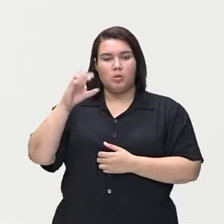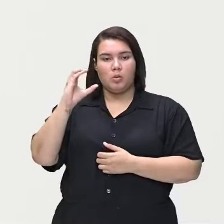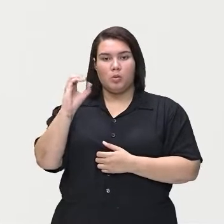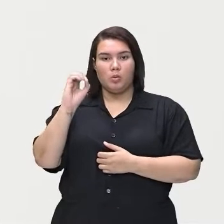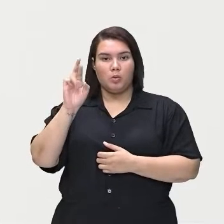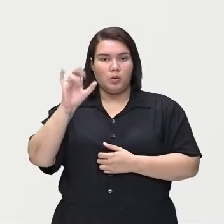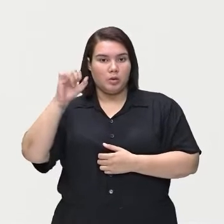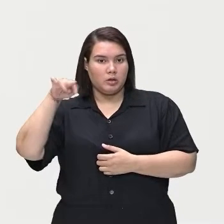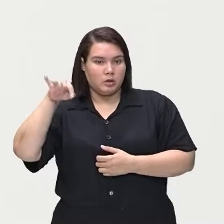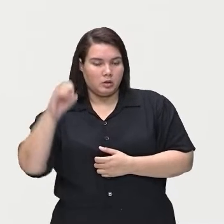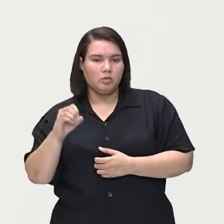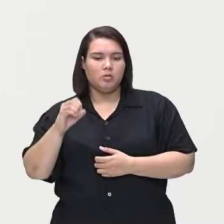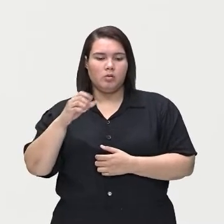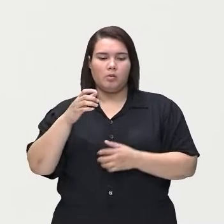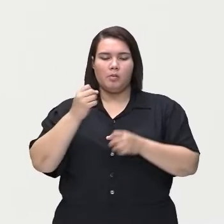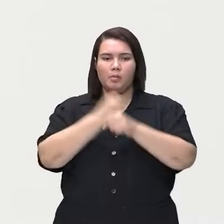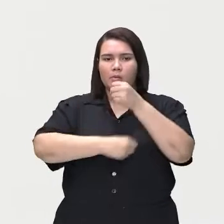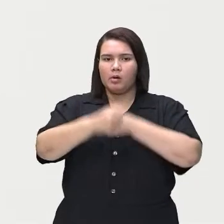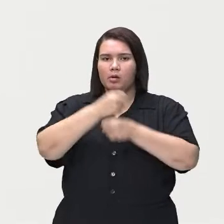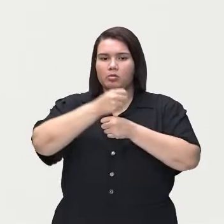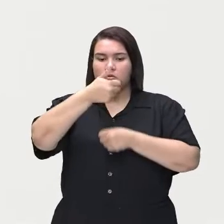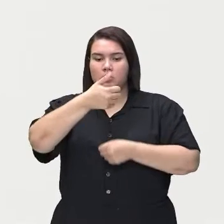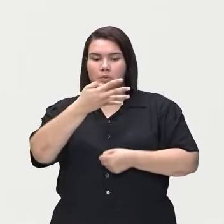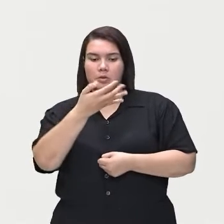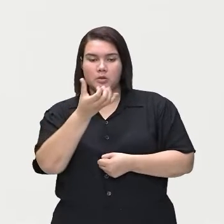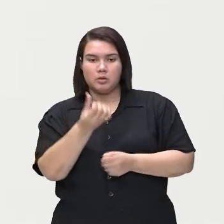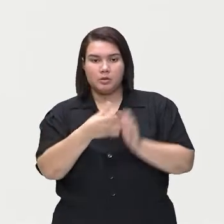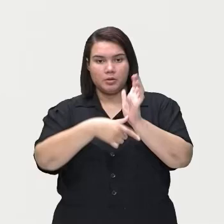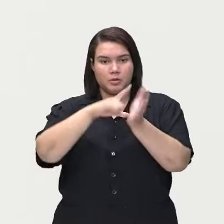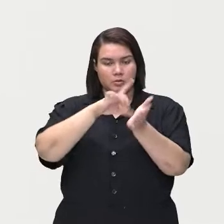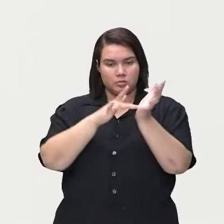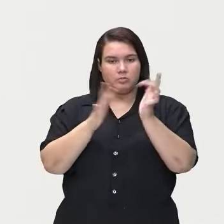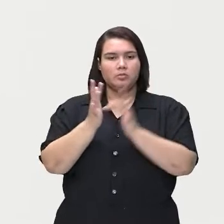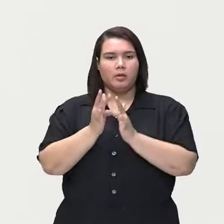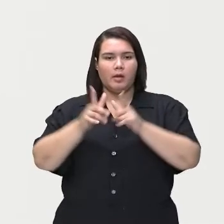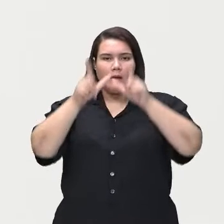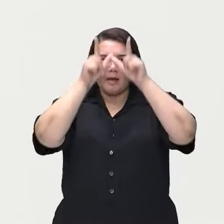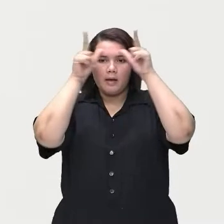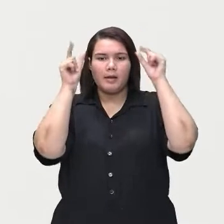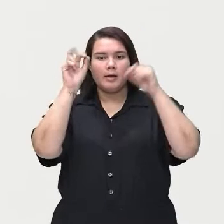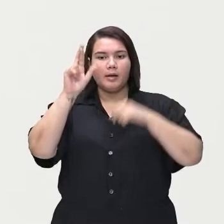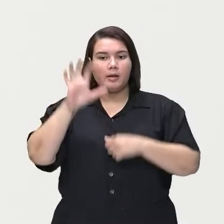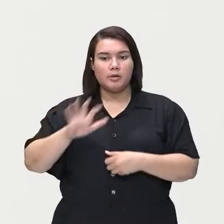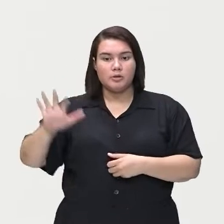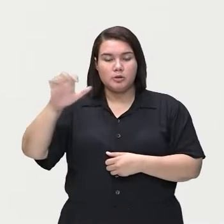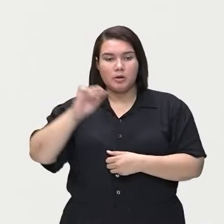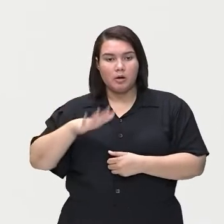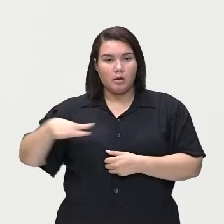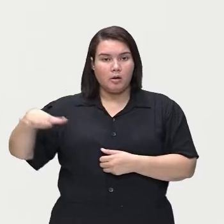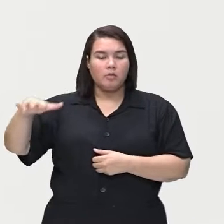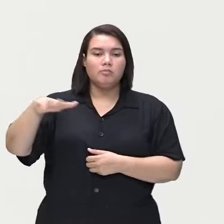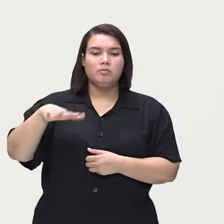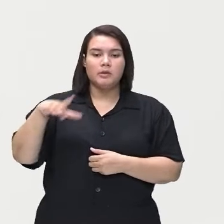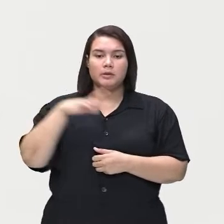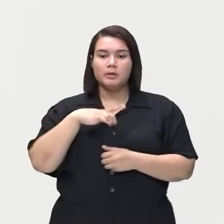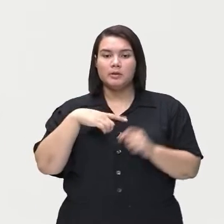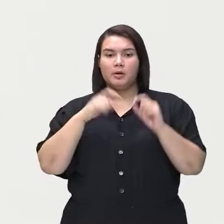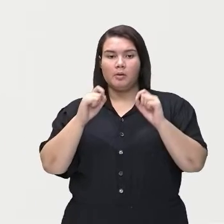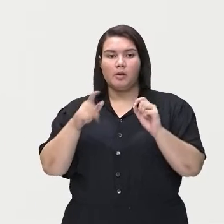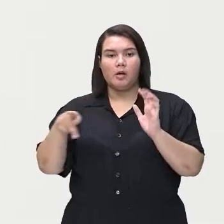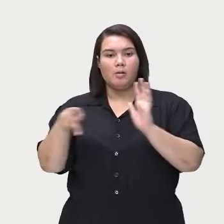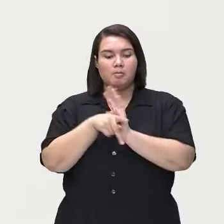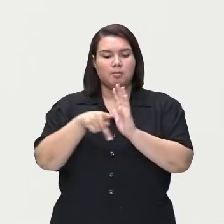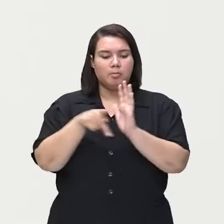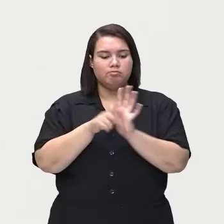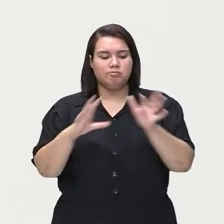em 146 a.C., a Grécia, toda aquela região da Grécia, iria se tornar ali um protetorado